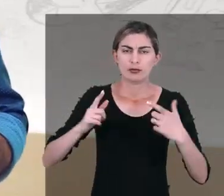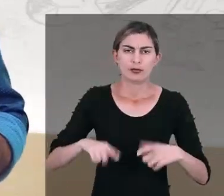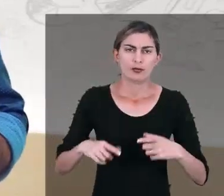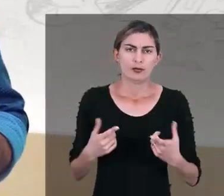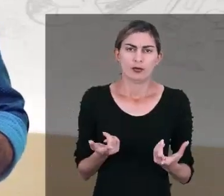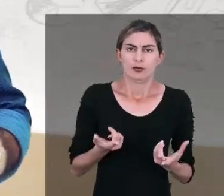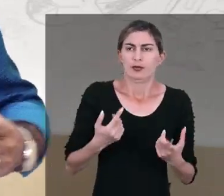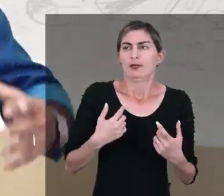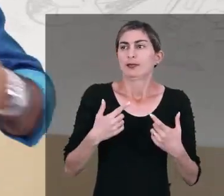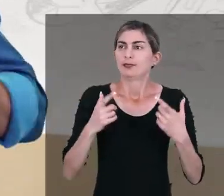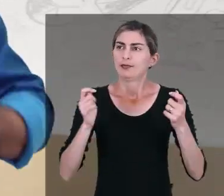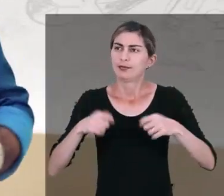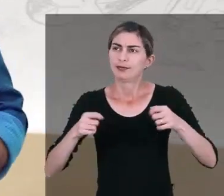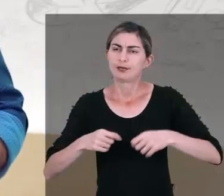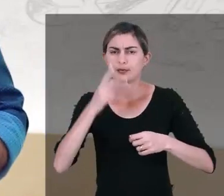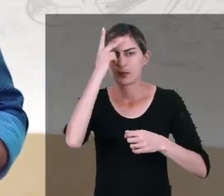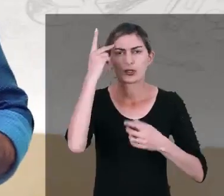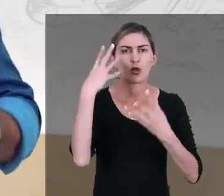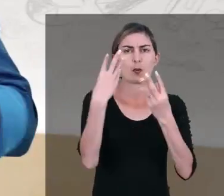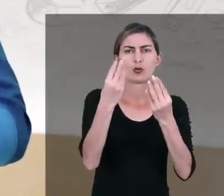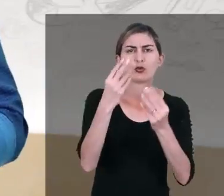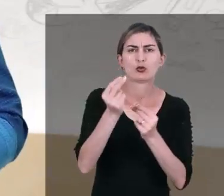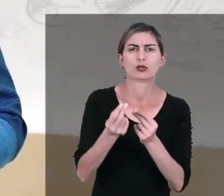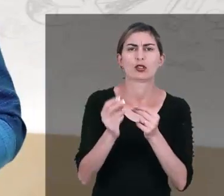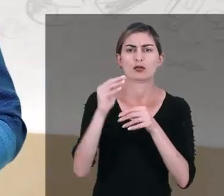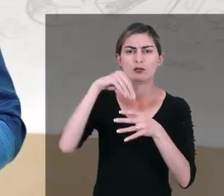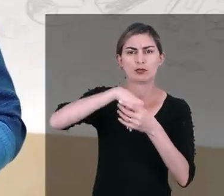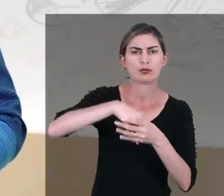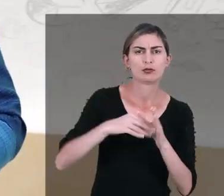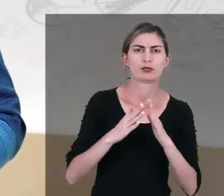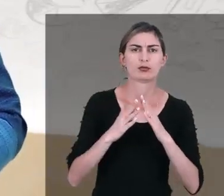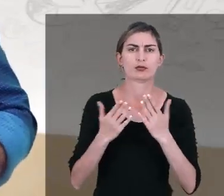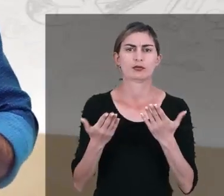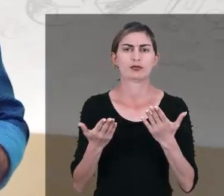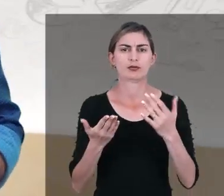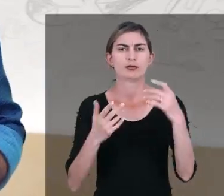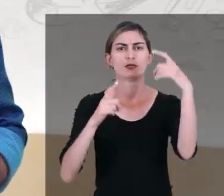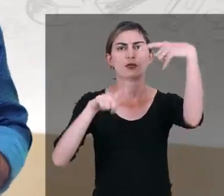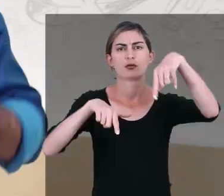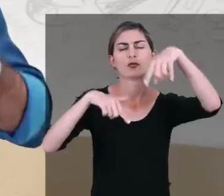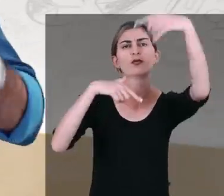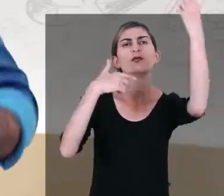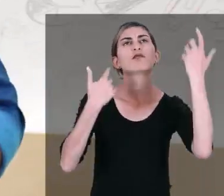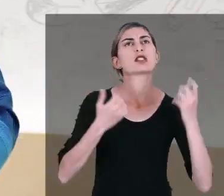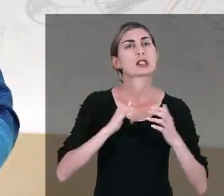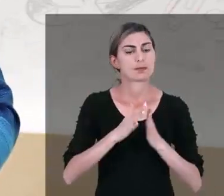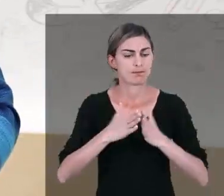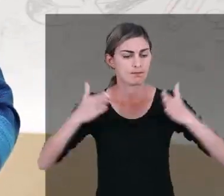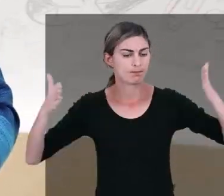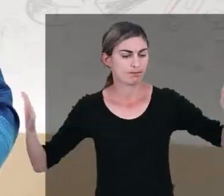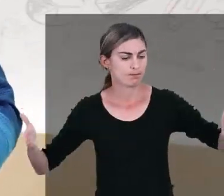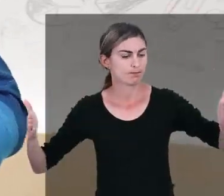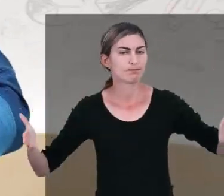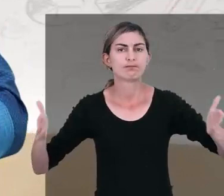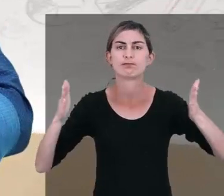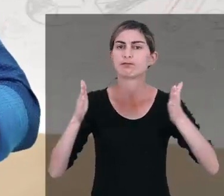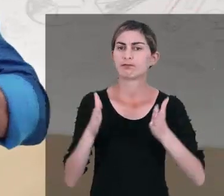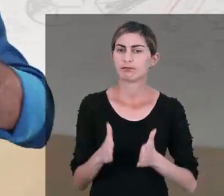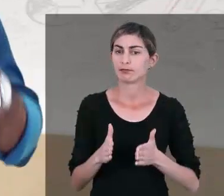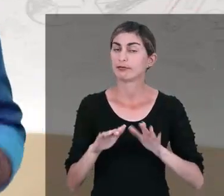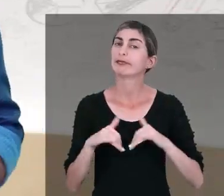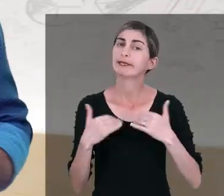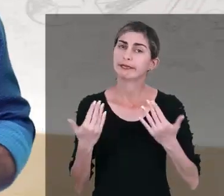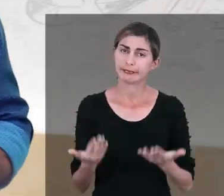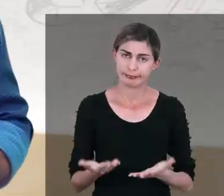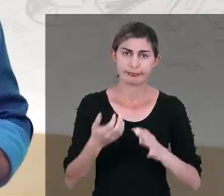vai agregar muitas pessoas ou é uma coisa mais intimista, se o ambiente é grande, se ele é pequeno, né? Então,